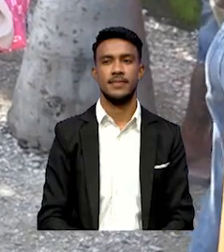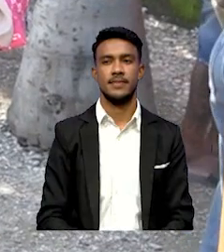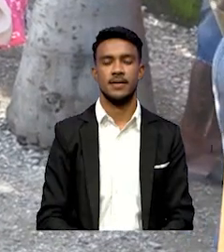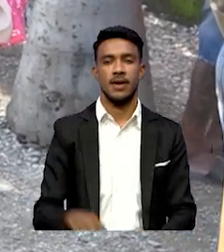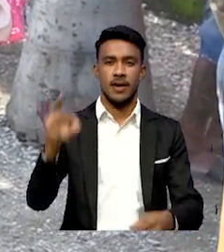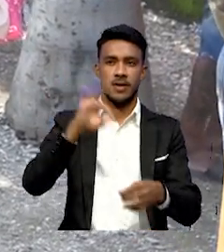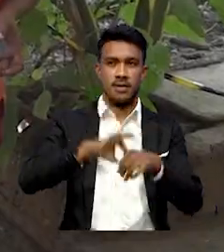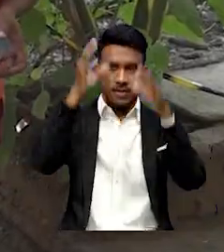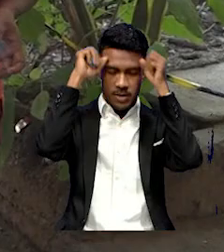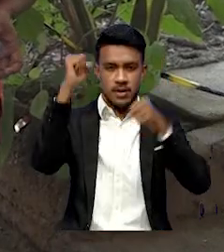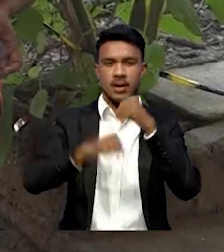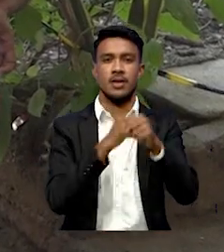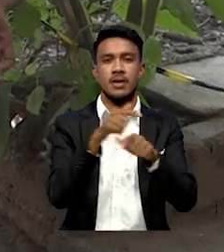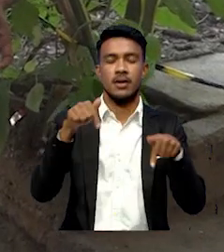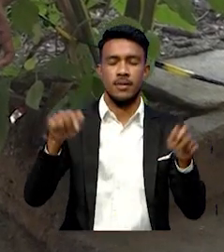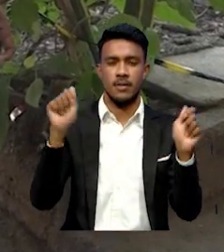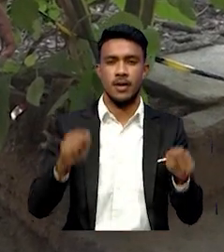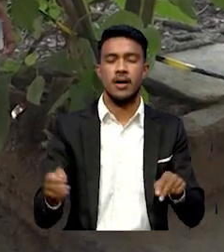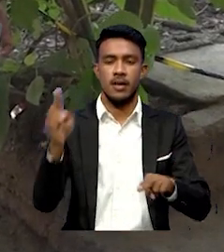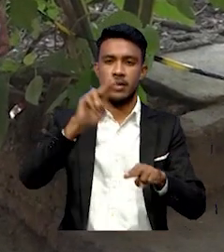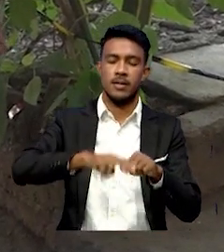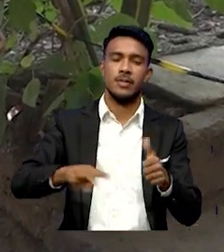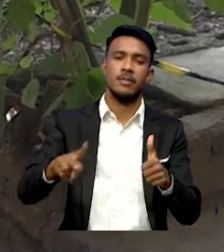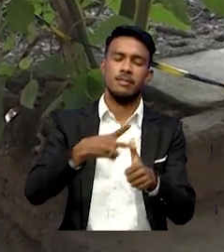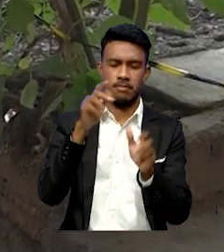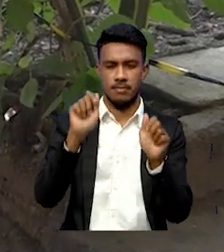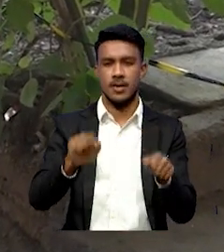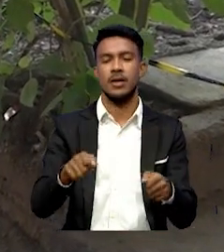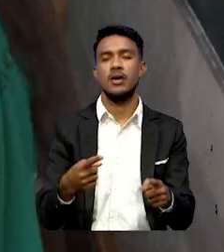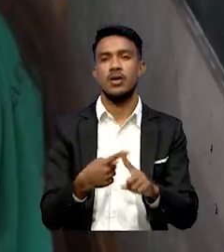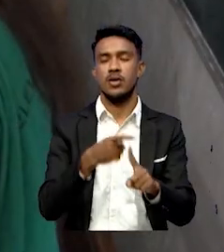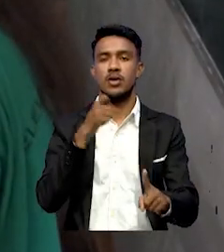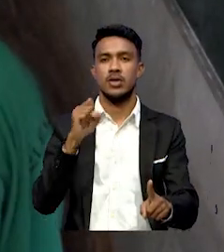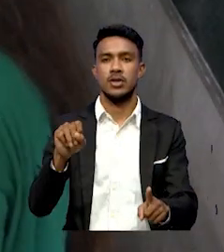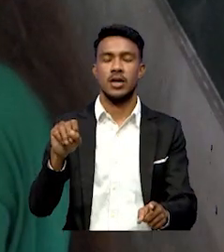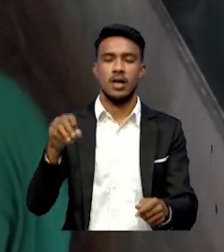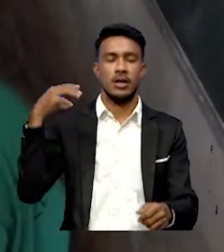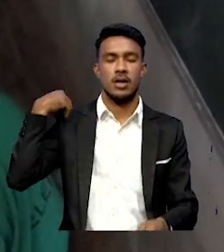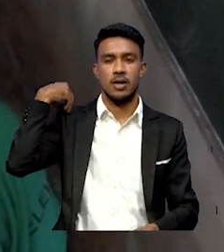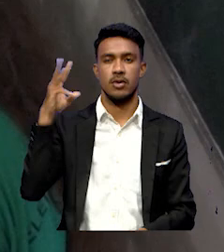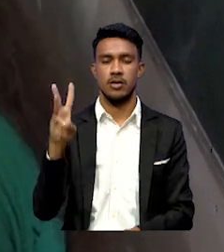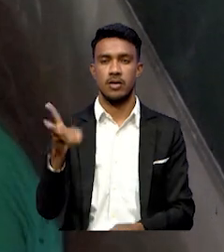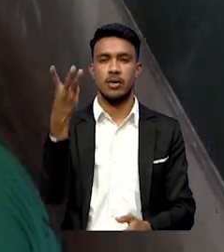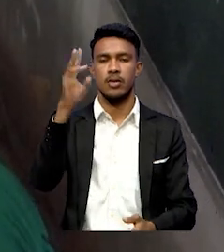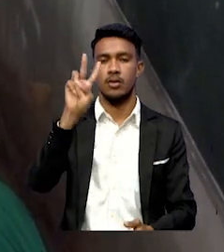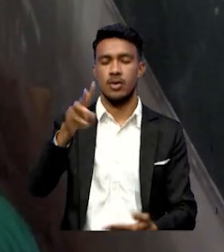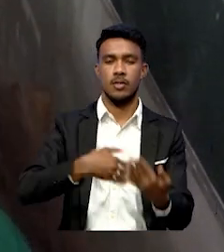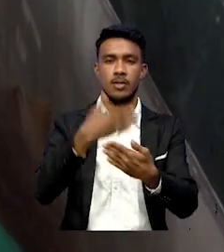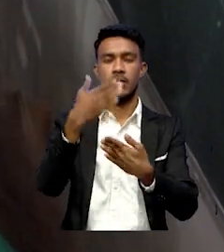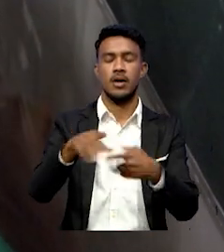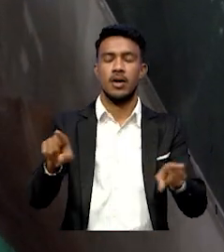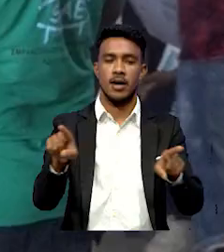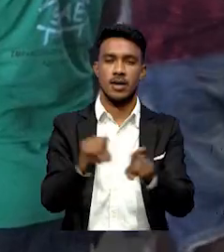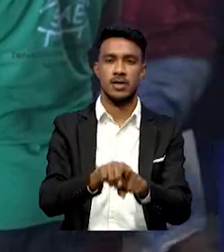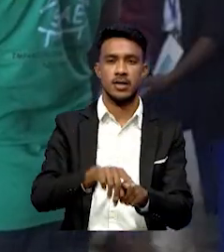Eleição presidencial tinang ne possibilidade tama ba segunda volta. Husi kandidato naing sanur resinen naing rua makhakat ba hanesan Zeramos Horta